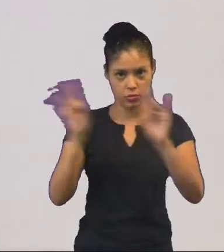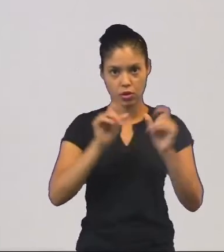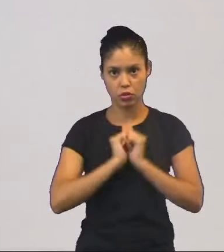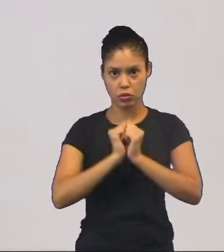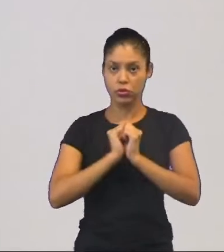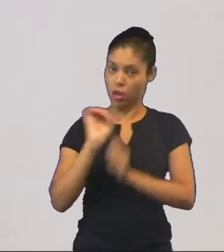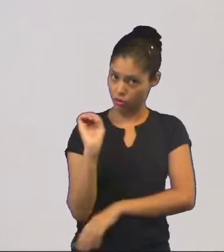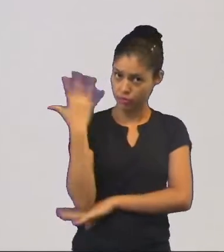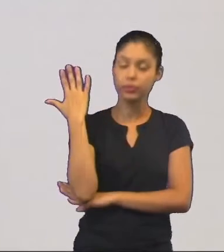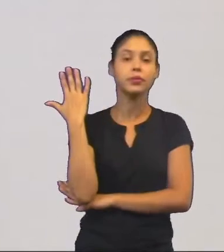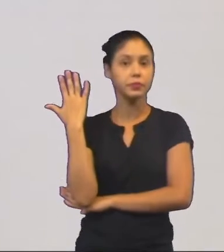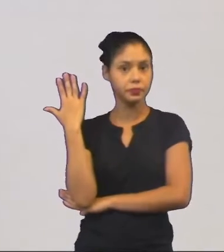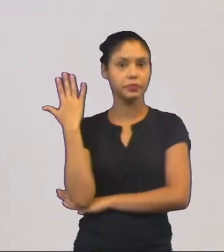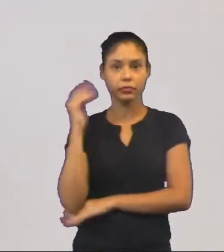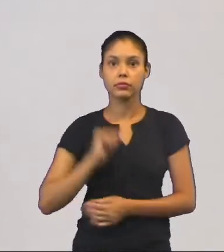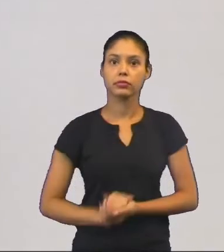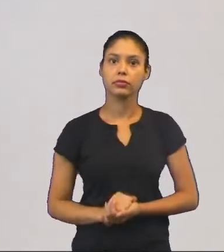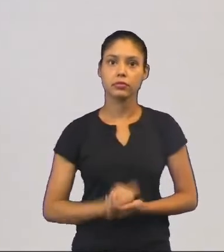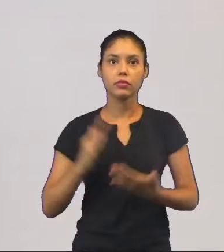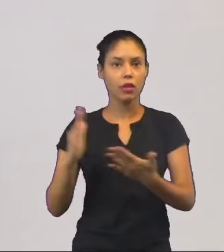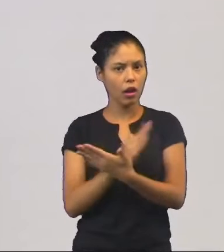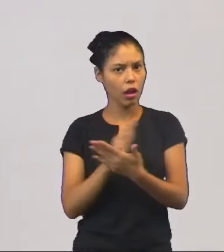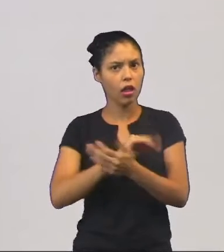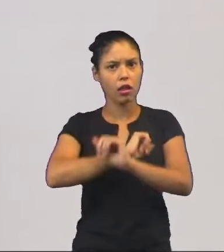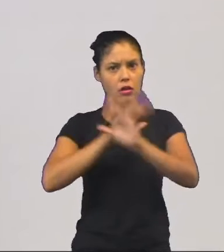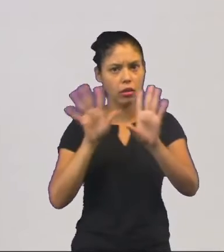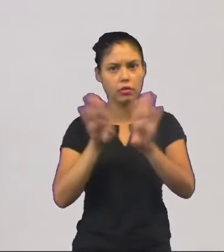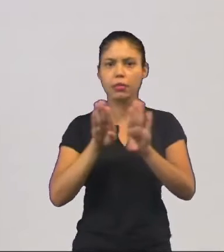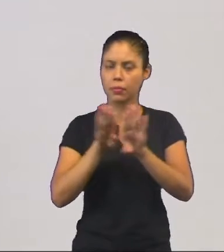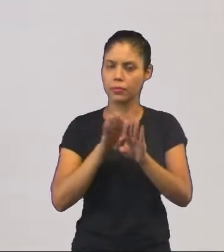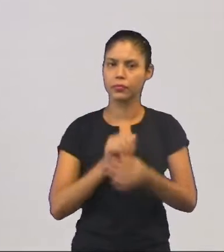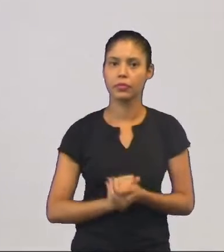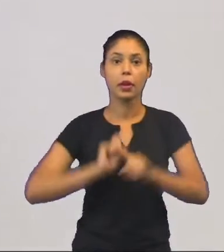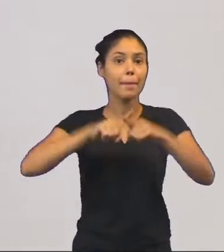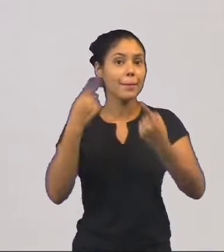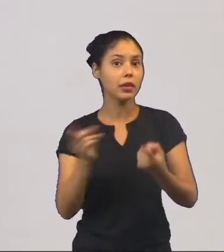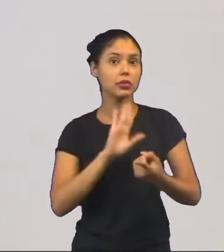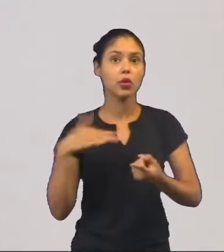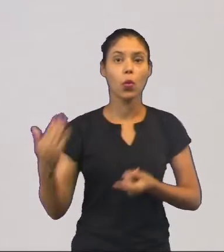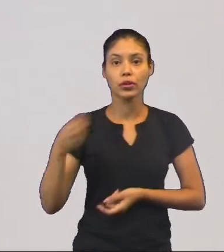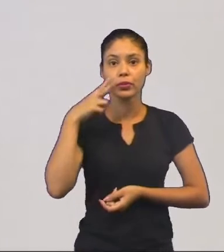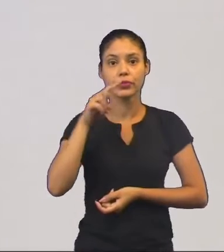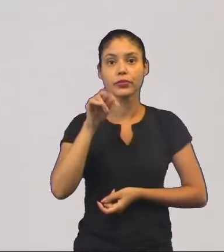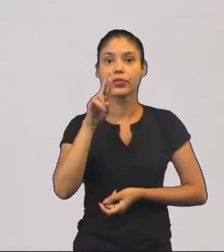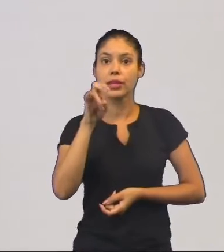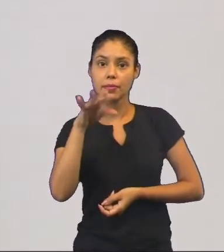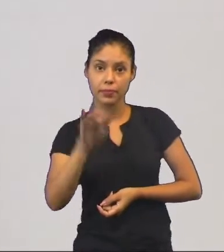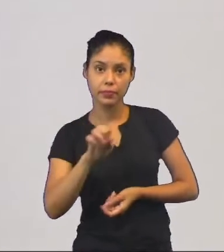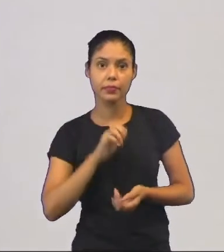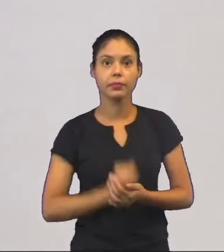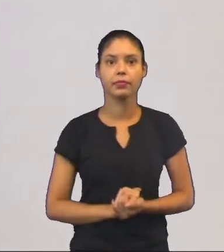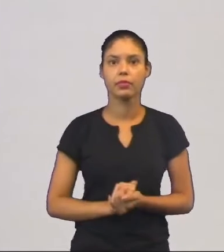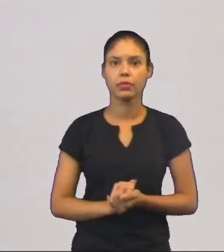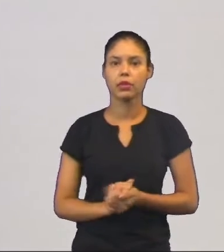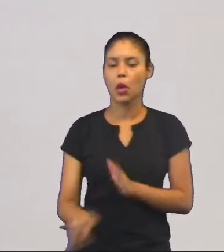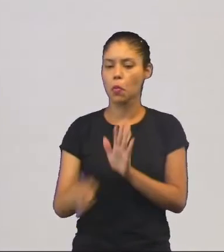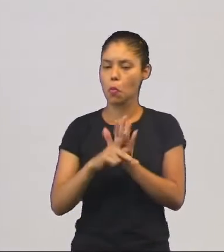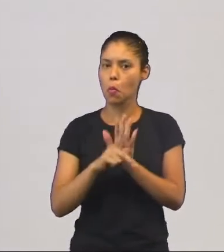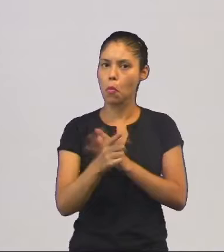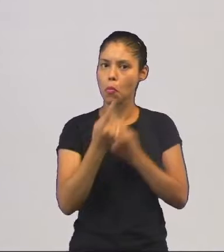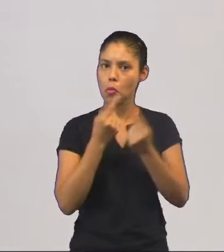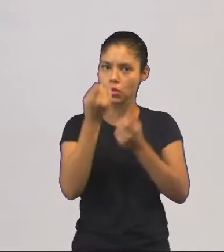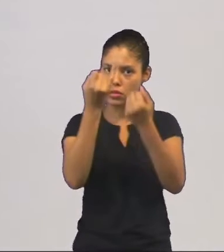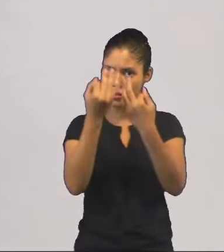a ocorrer em relação à dominação. Mas quando Weber, digamos assim,